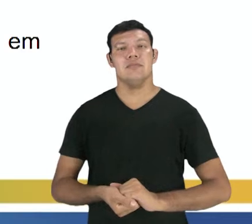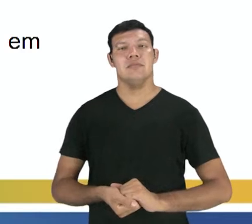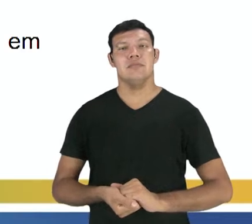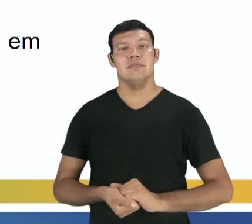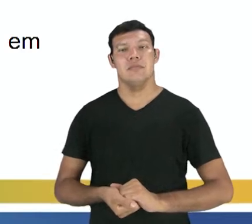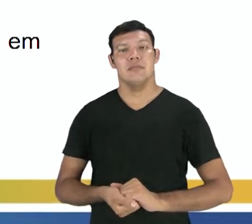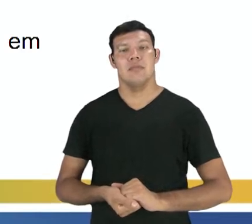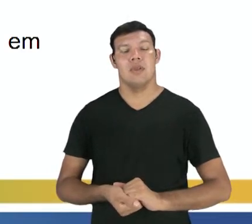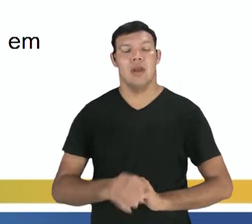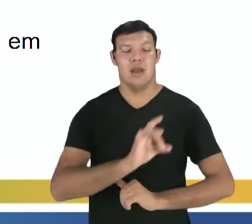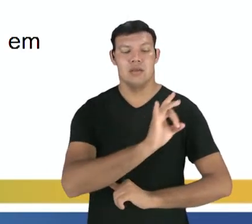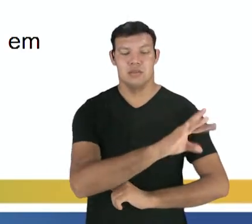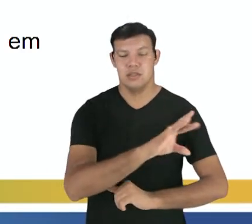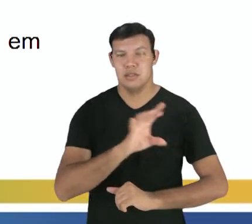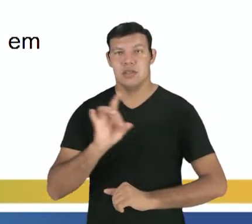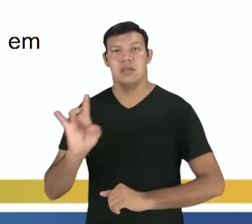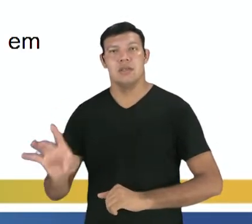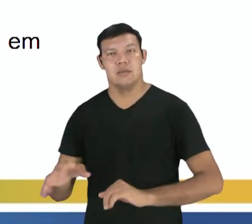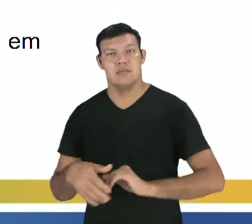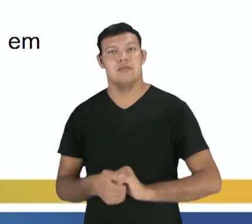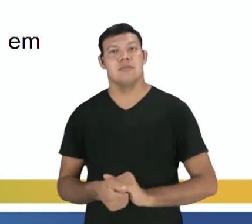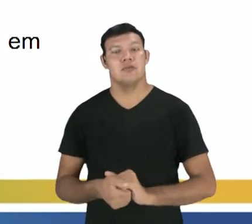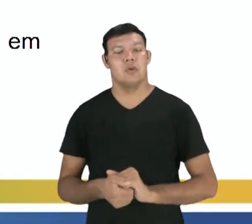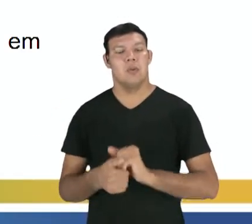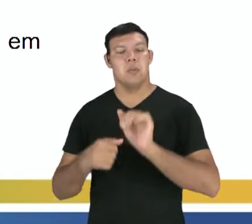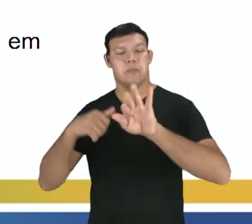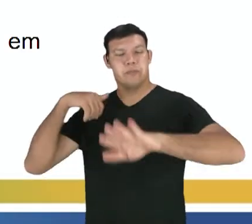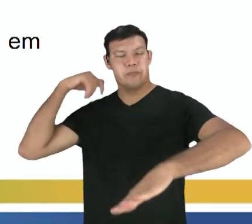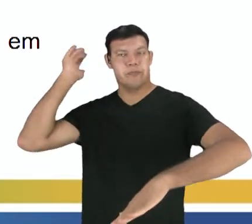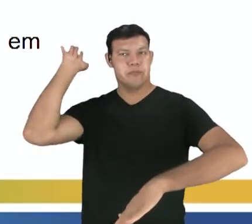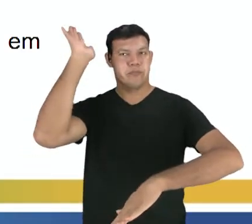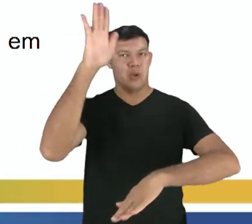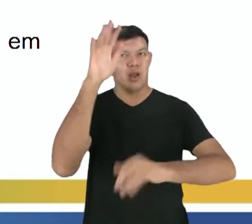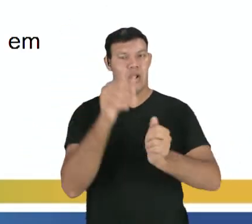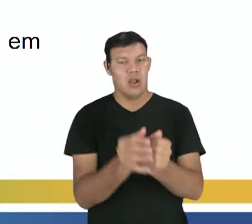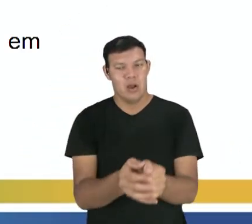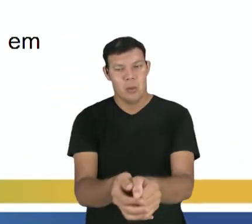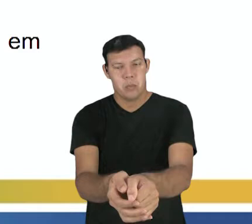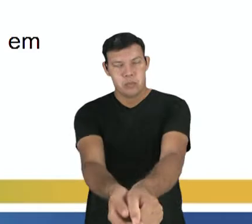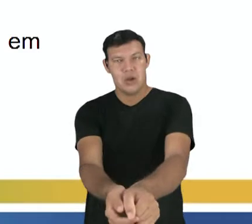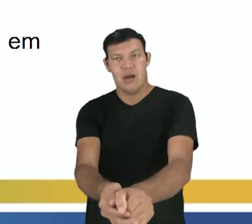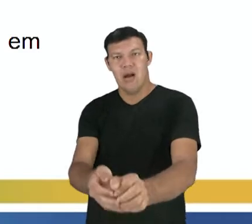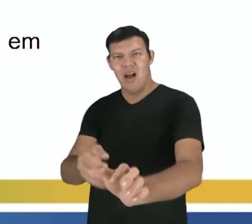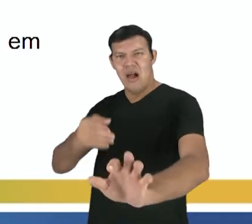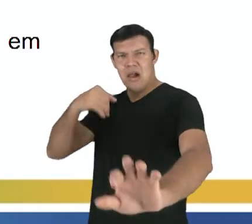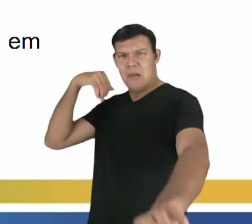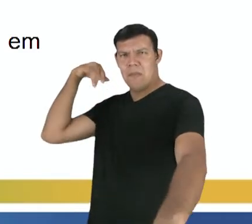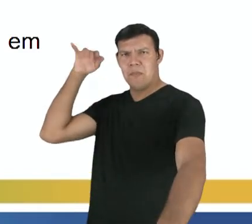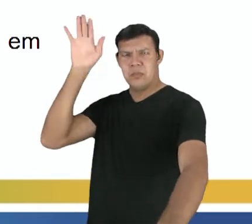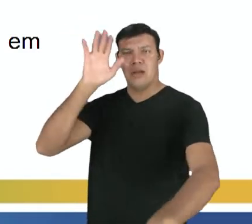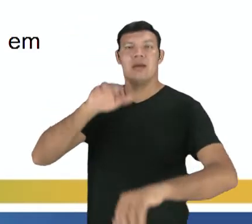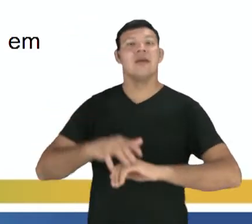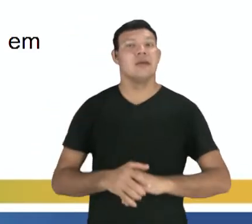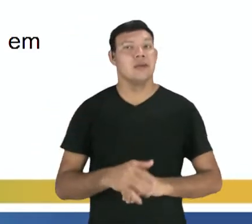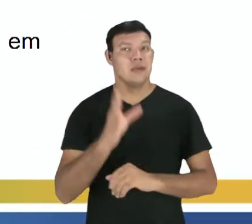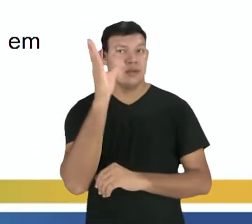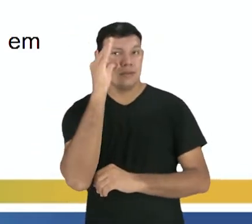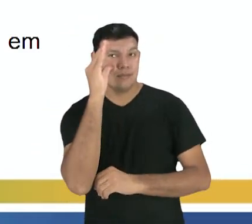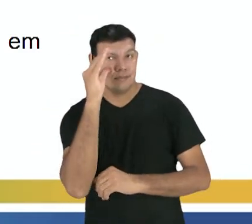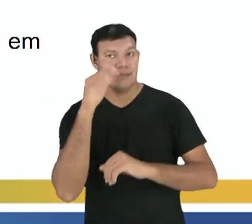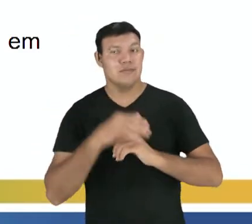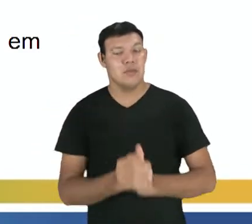cada time eles marcam pontos jogando a bola na quadra adversária. Uma curiosidade